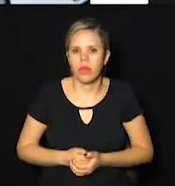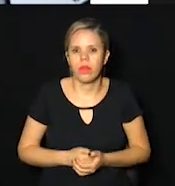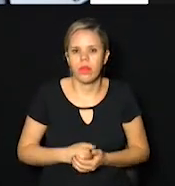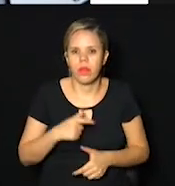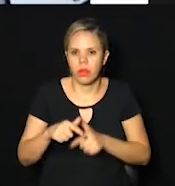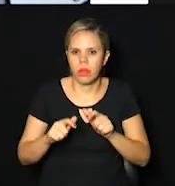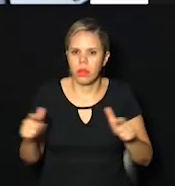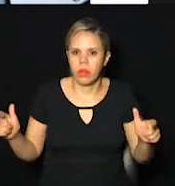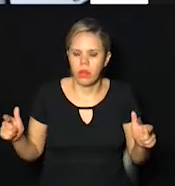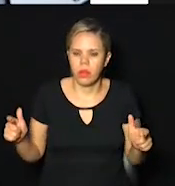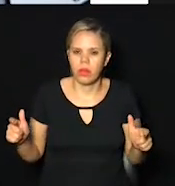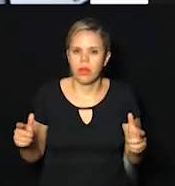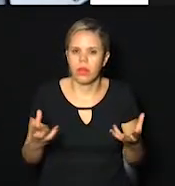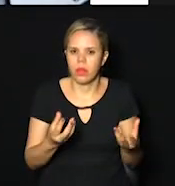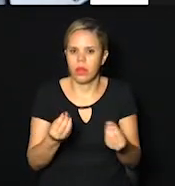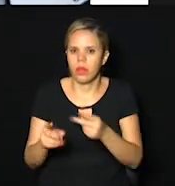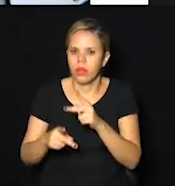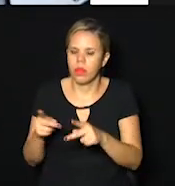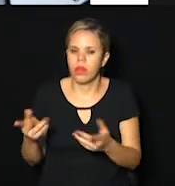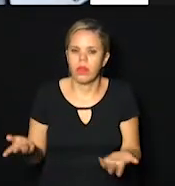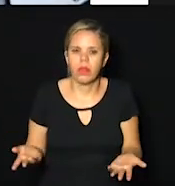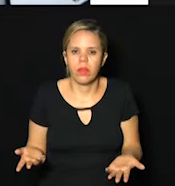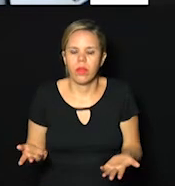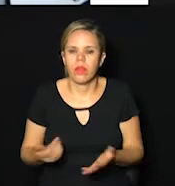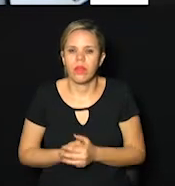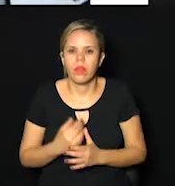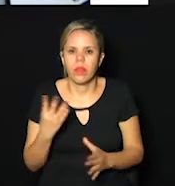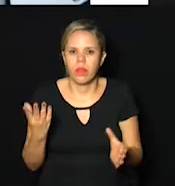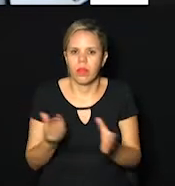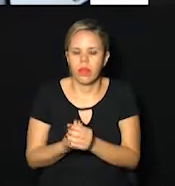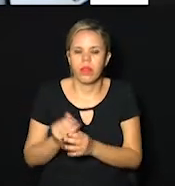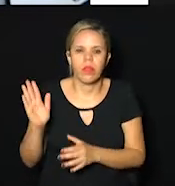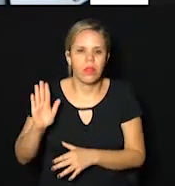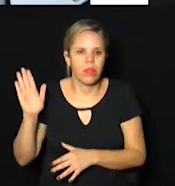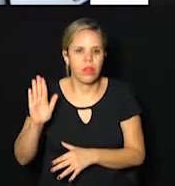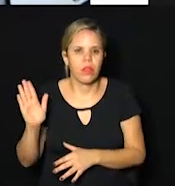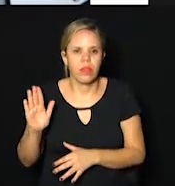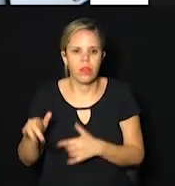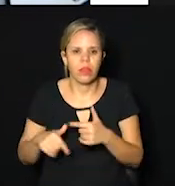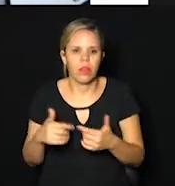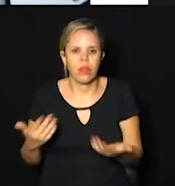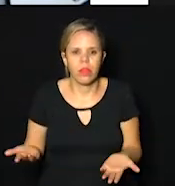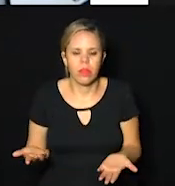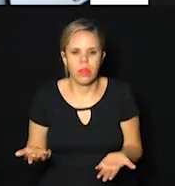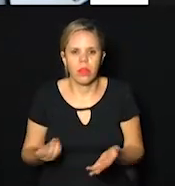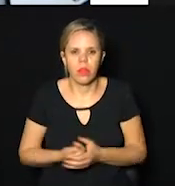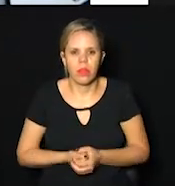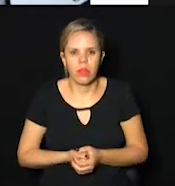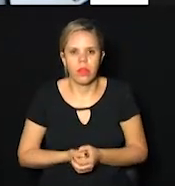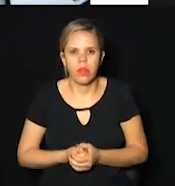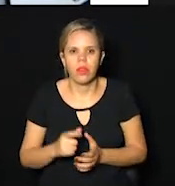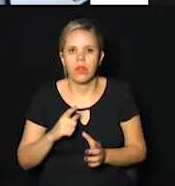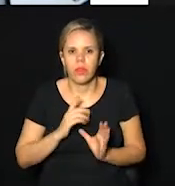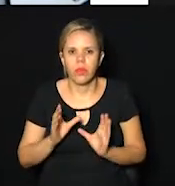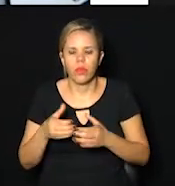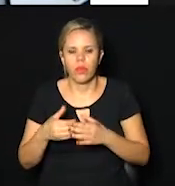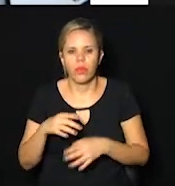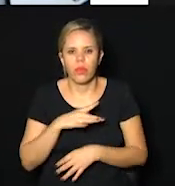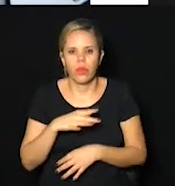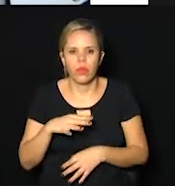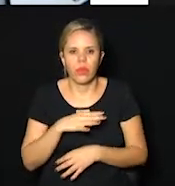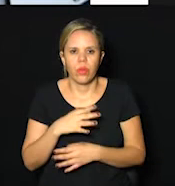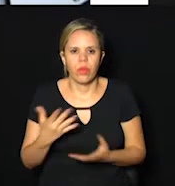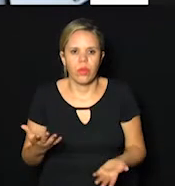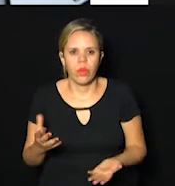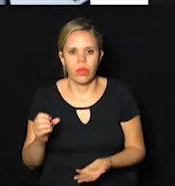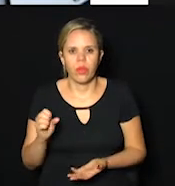maior, que reúne gente e que inclui partidos, candidatos, candidaturas e mandatos. Então, eu tenho aí um grupo numa cidade no interior,